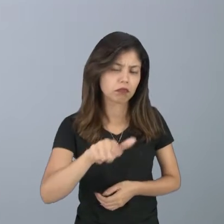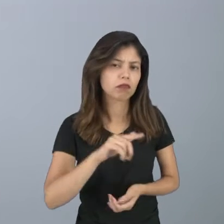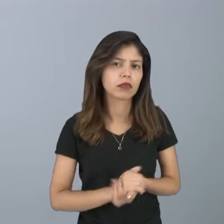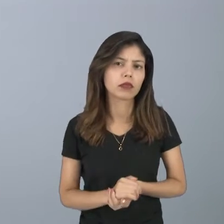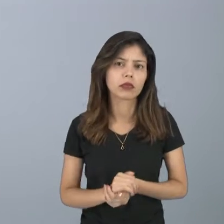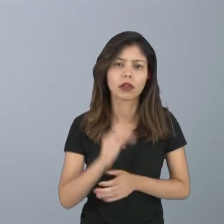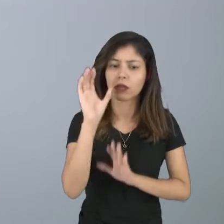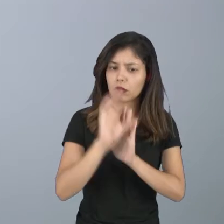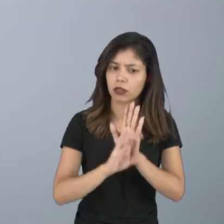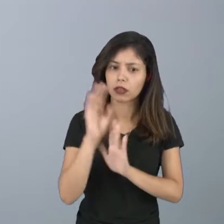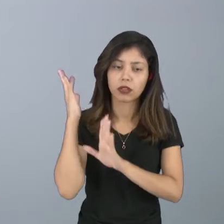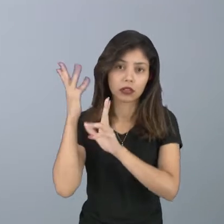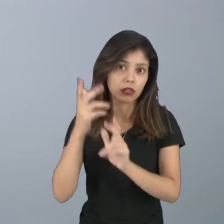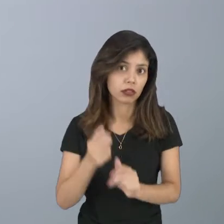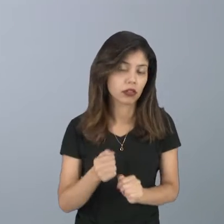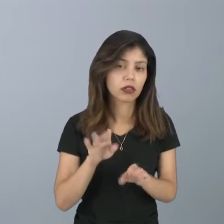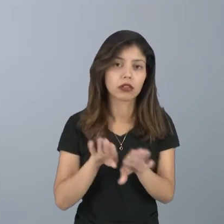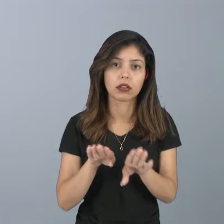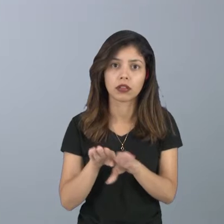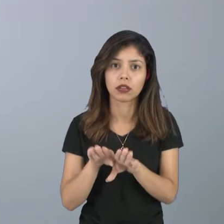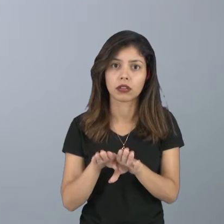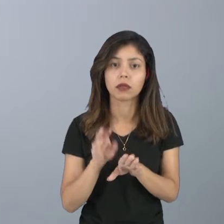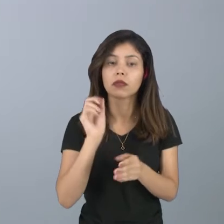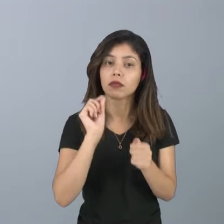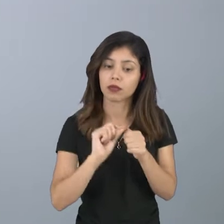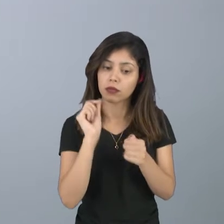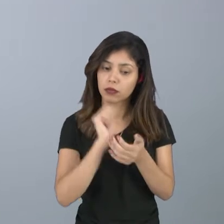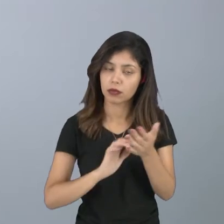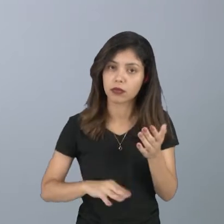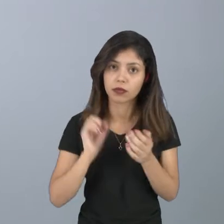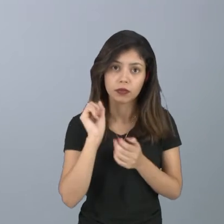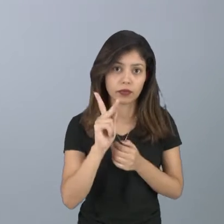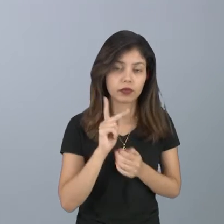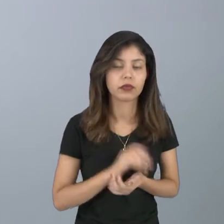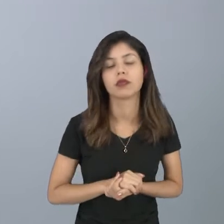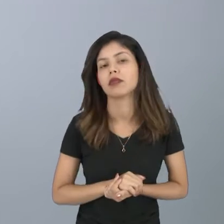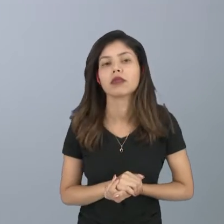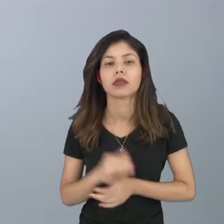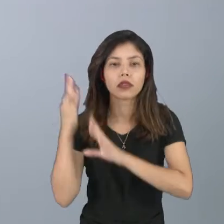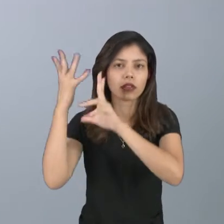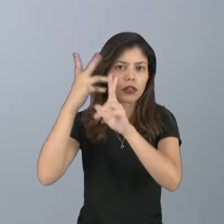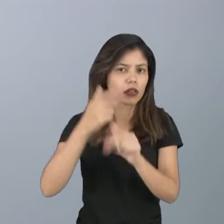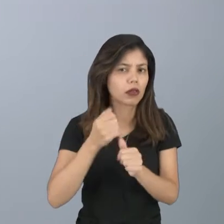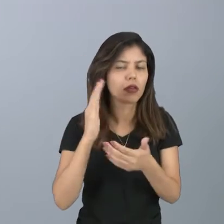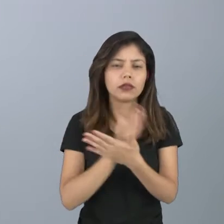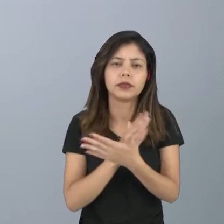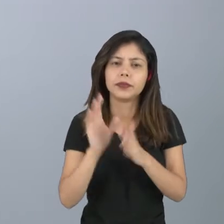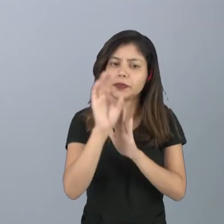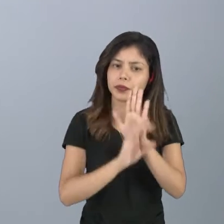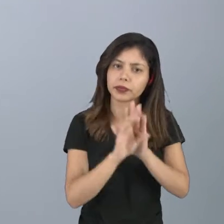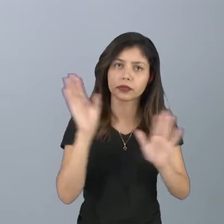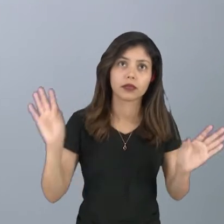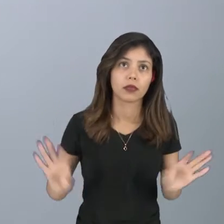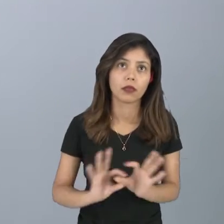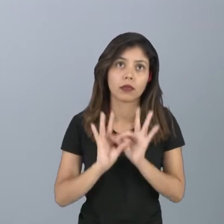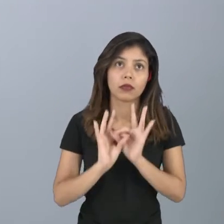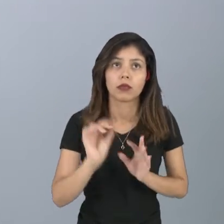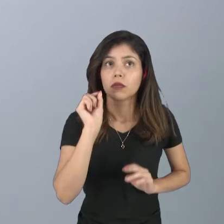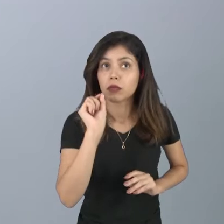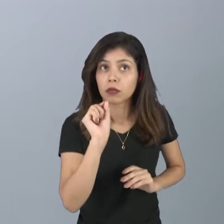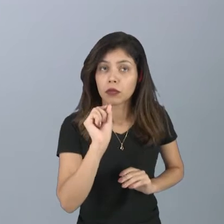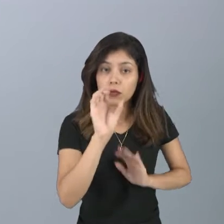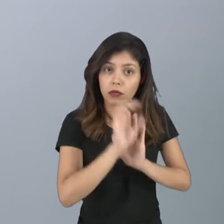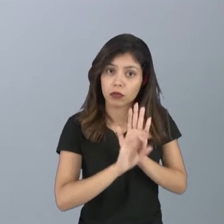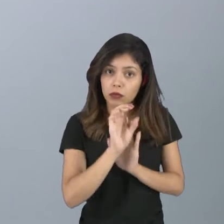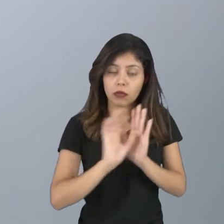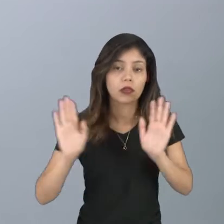esses assuntos para que a gente possa aplicar nos exercícios, ok? Então, a gente vai estar relembrando os conceitos sobre ligação iônica,